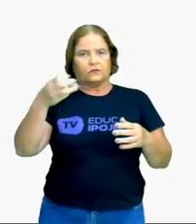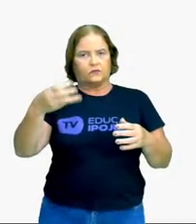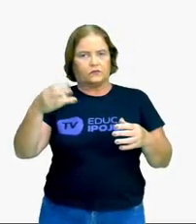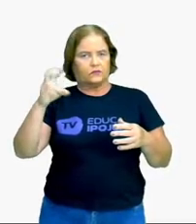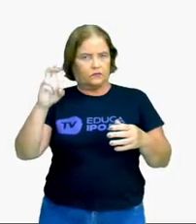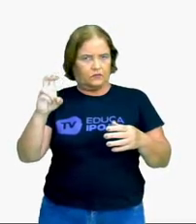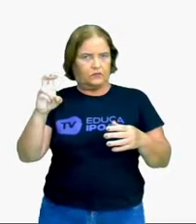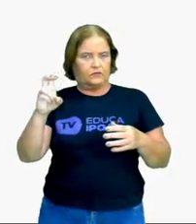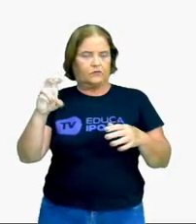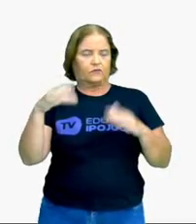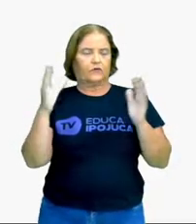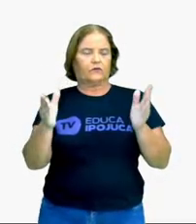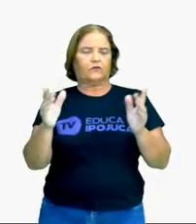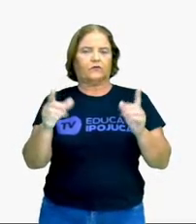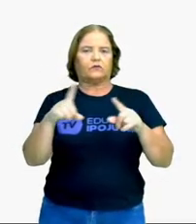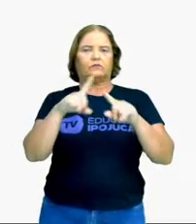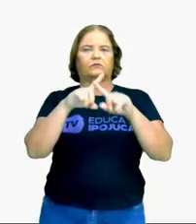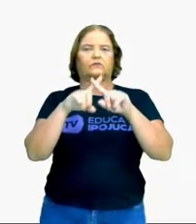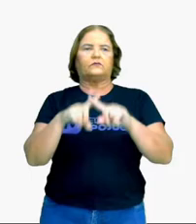Multiplicaremos agora por